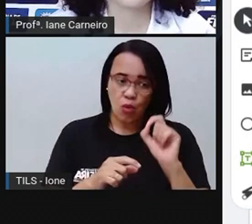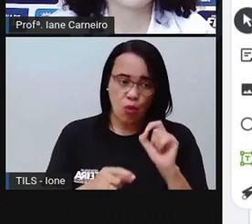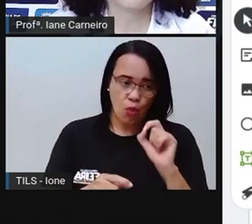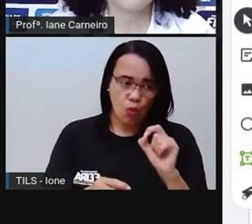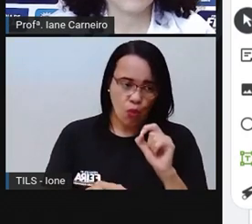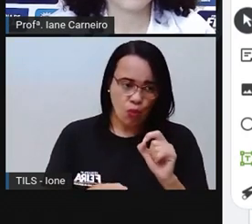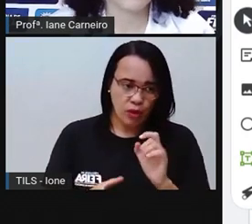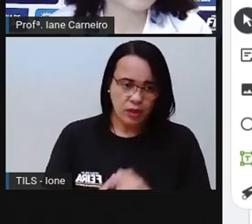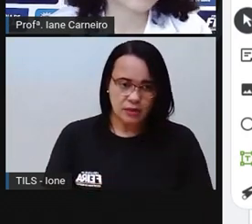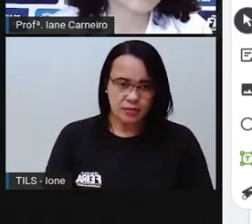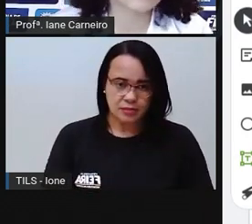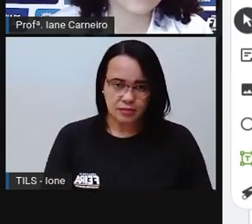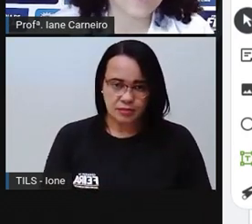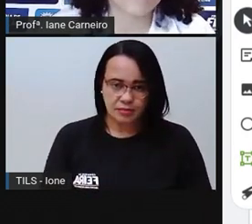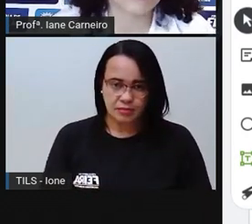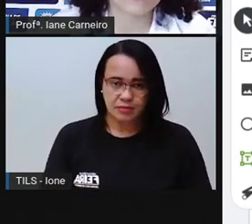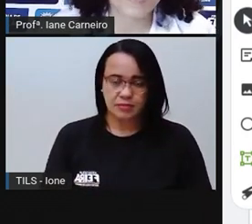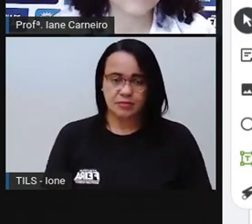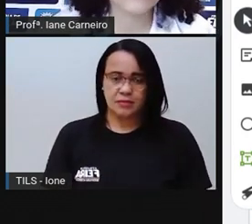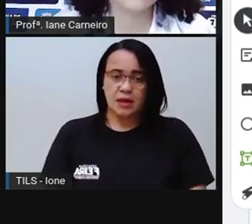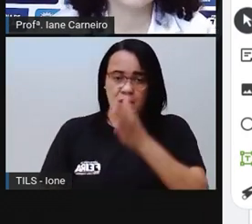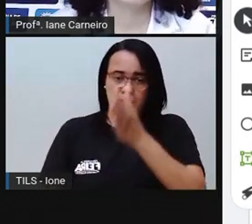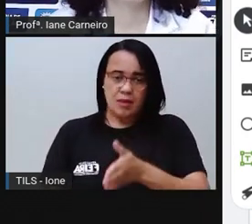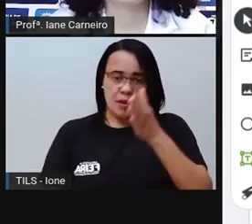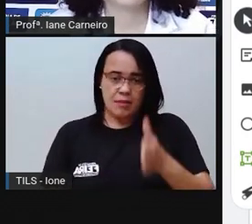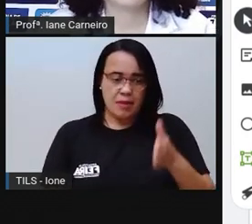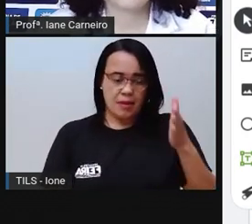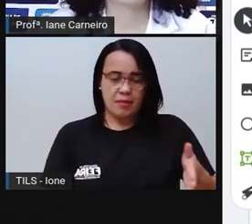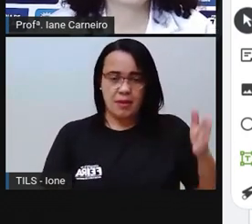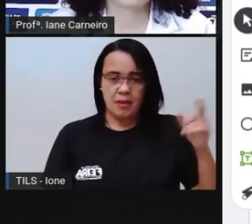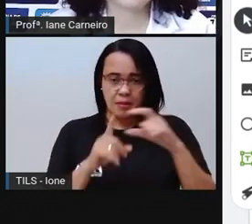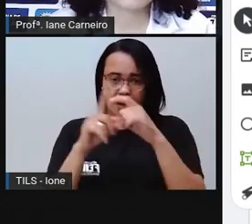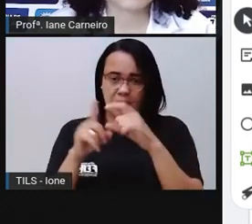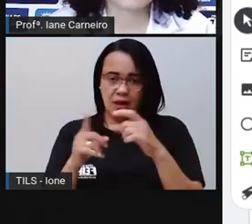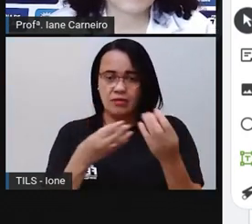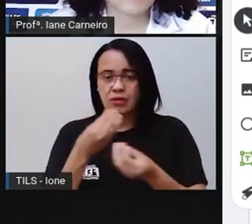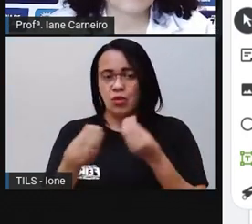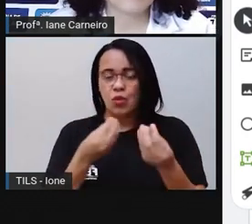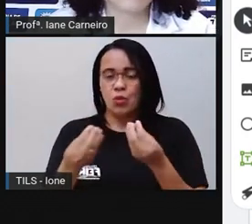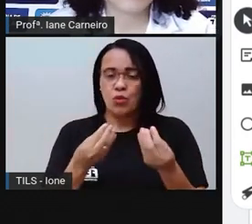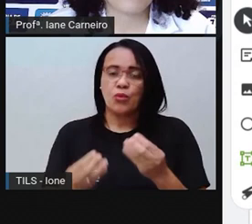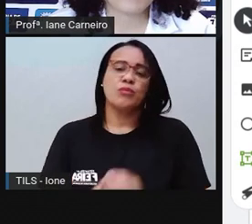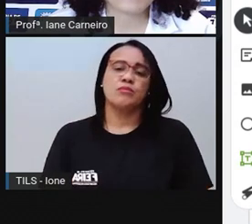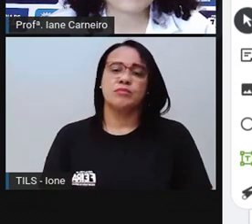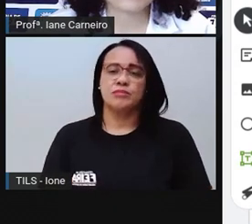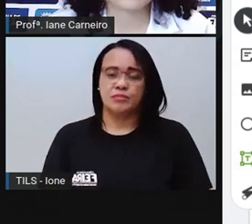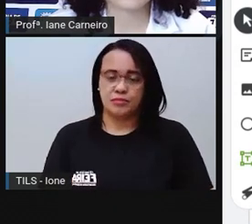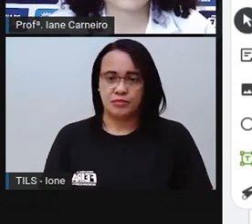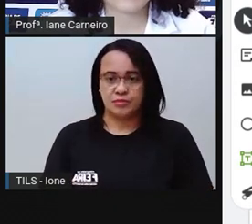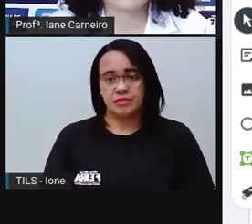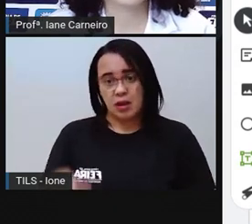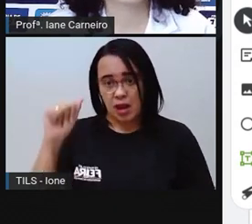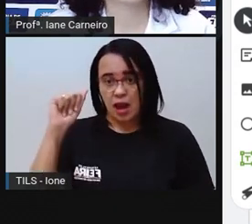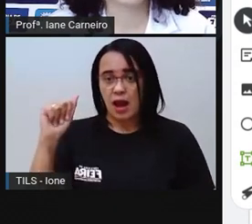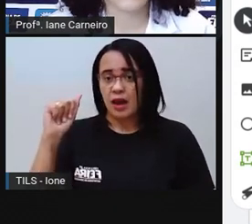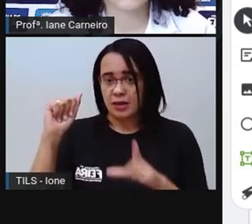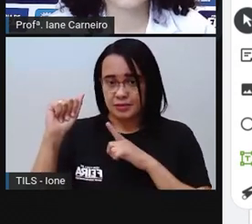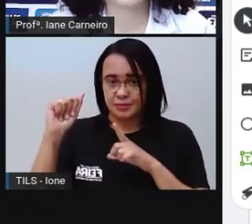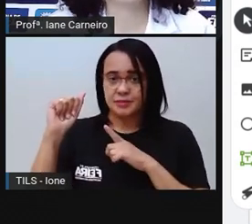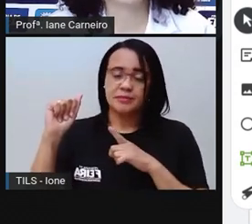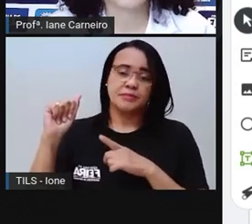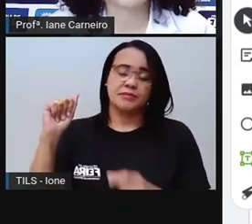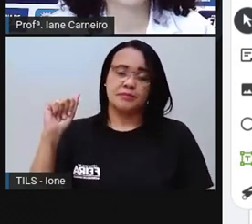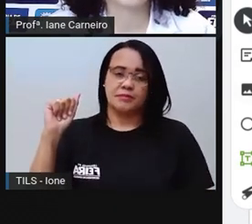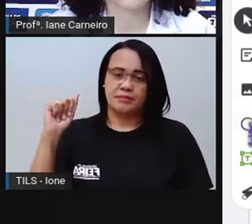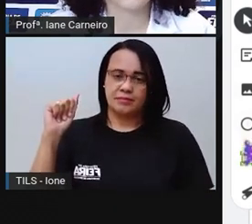ó, a formação das sílabas, tá certo? Então, ó, a gente já viu que a letra A, a vogal A, tá aqui, né? A, dó.